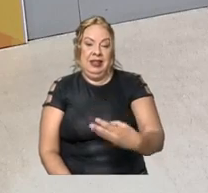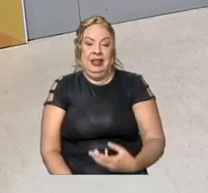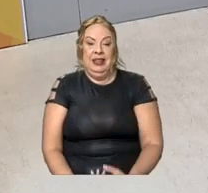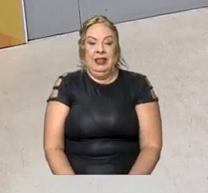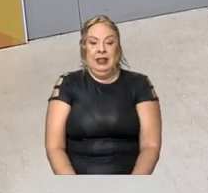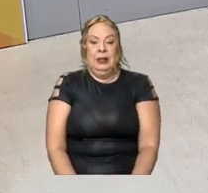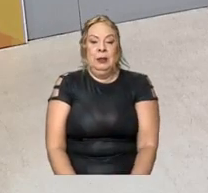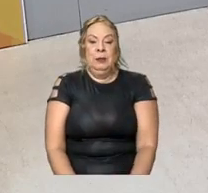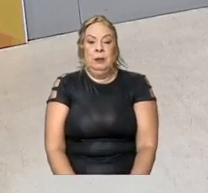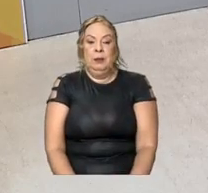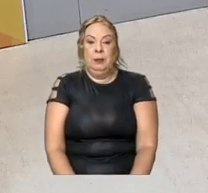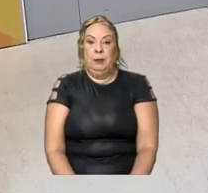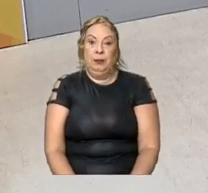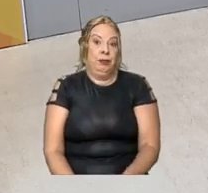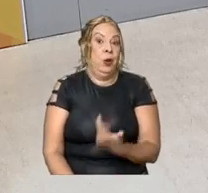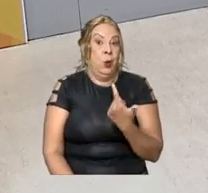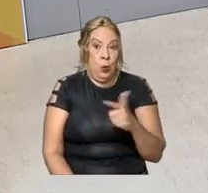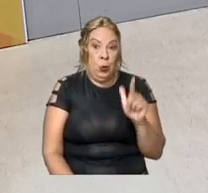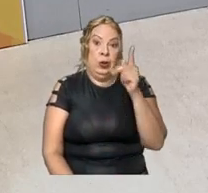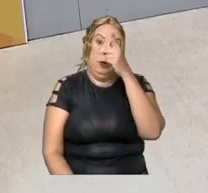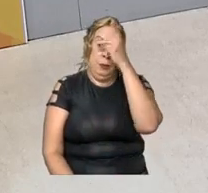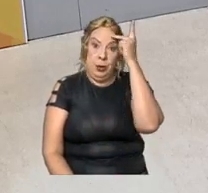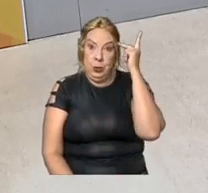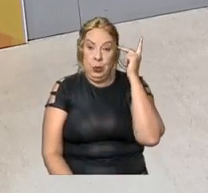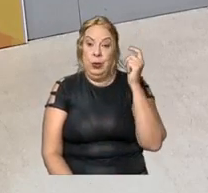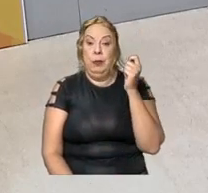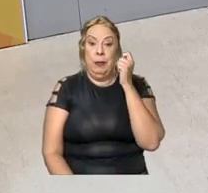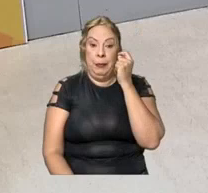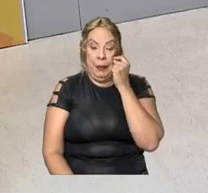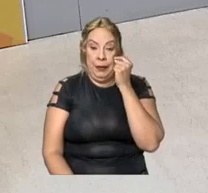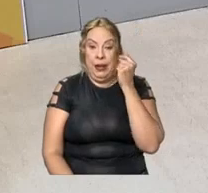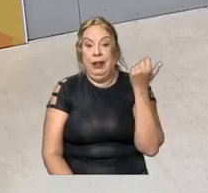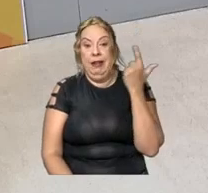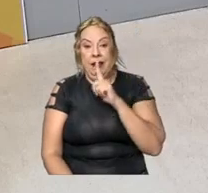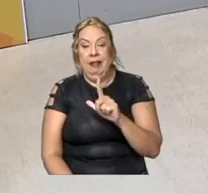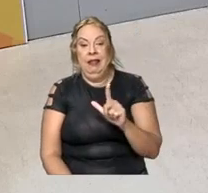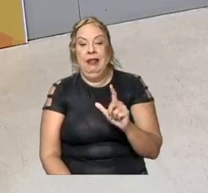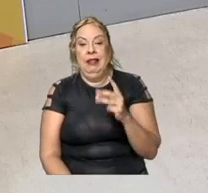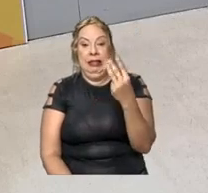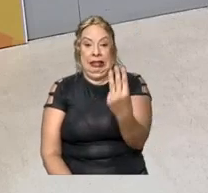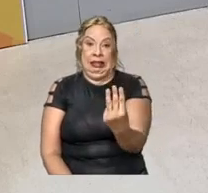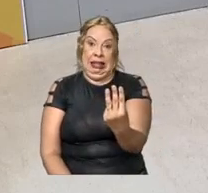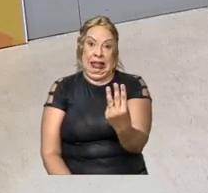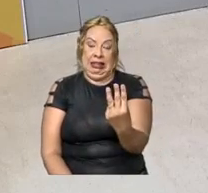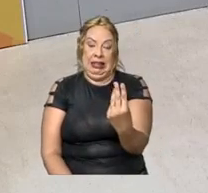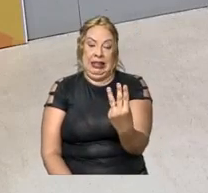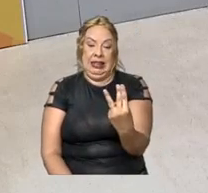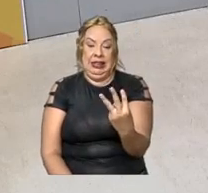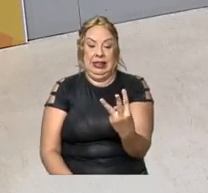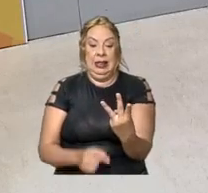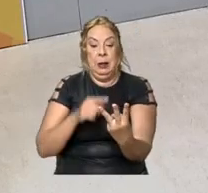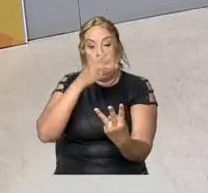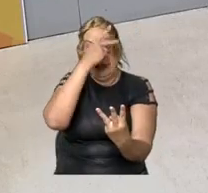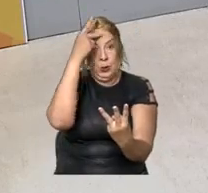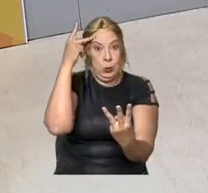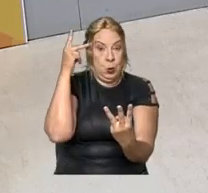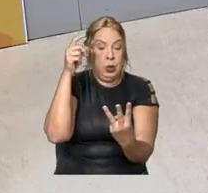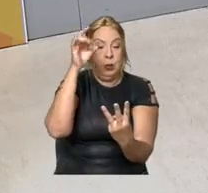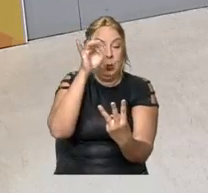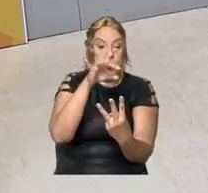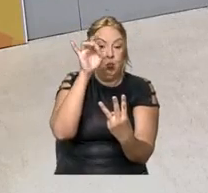43. Mais um candidato ao PlayStation na fila de espera. Agora já são três títulos esperando a bolinha decisiva.